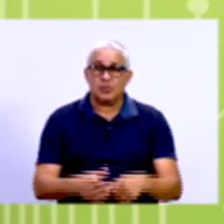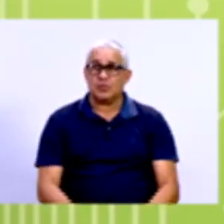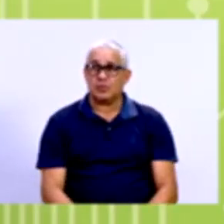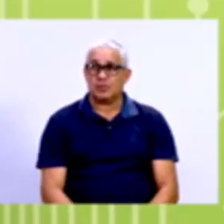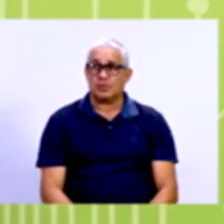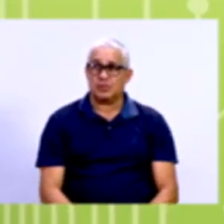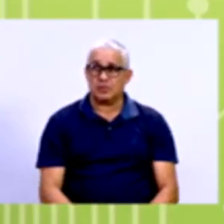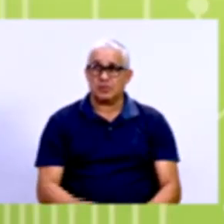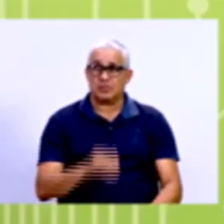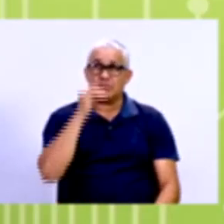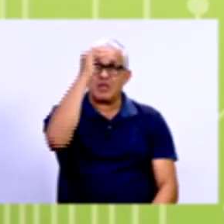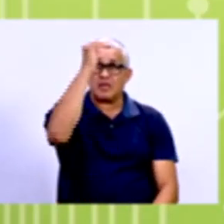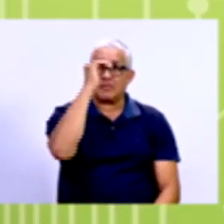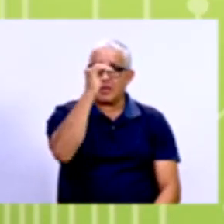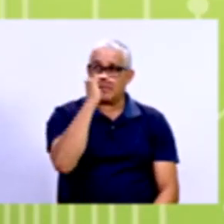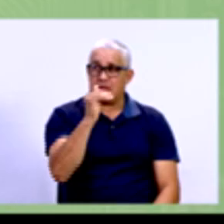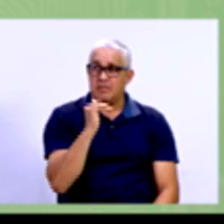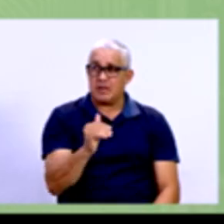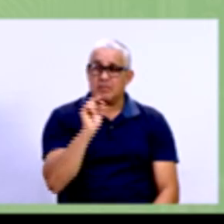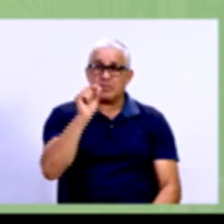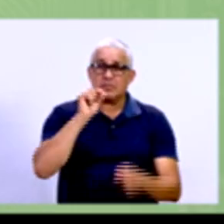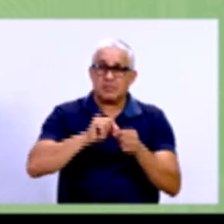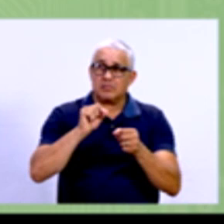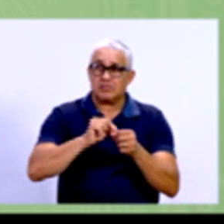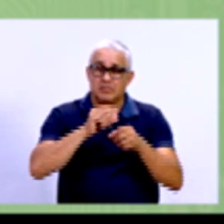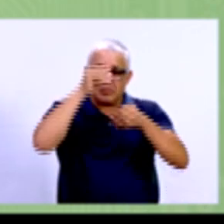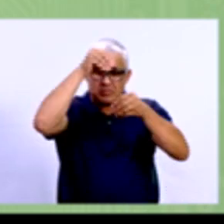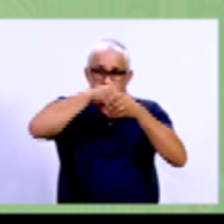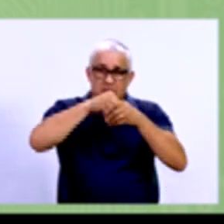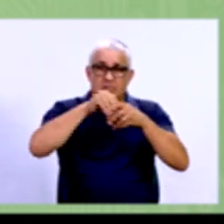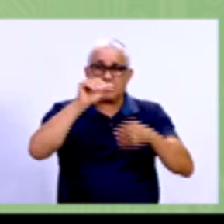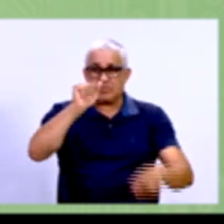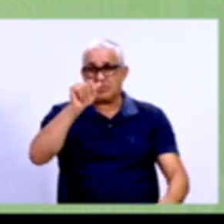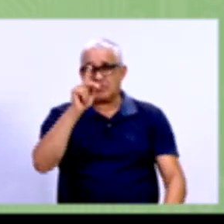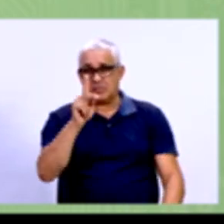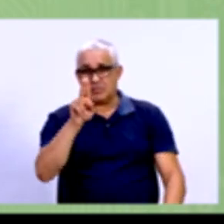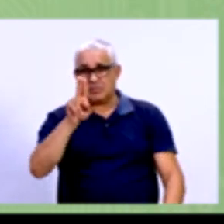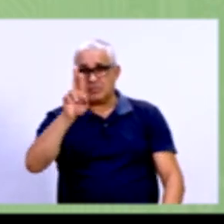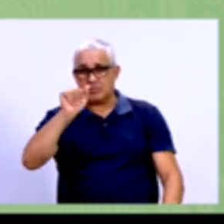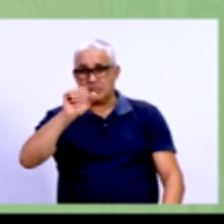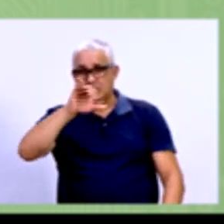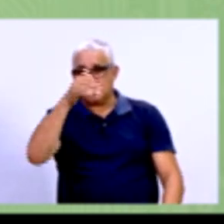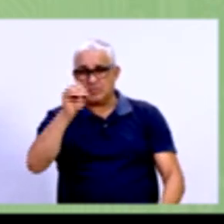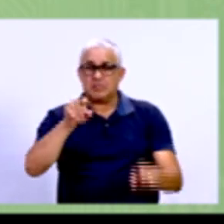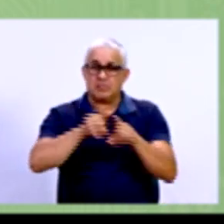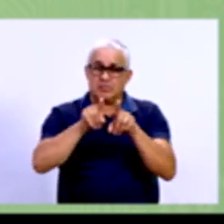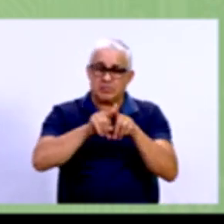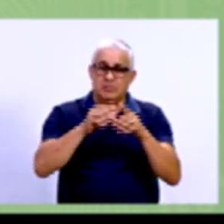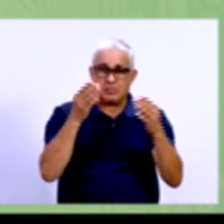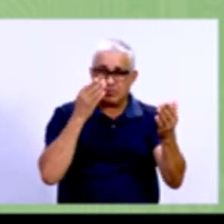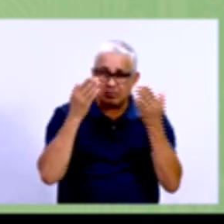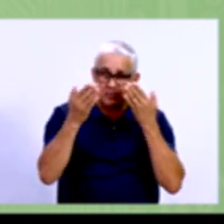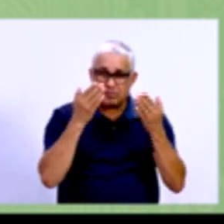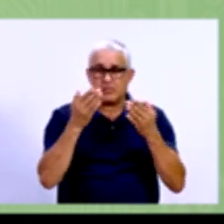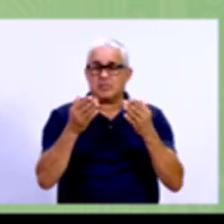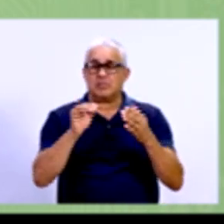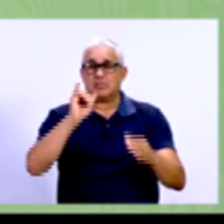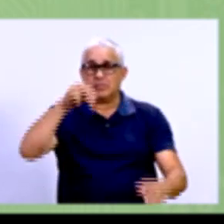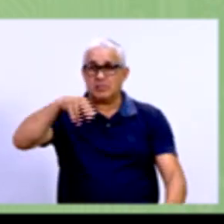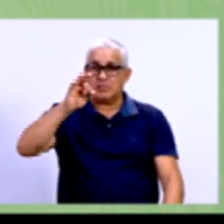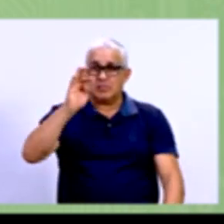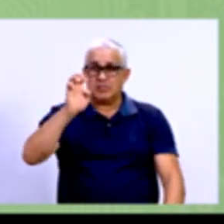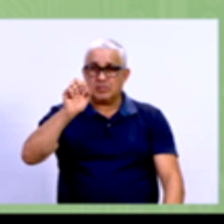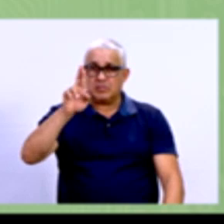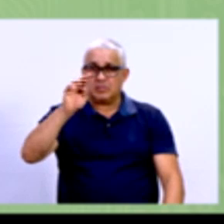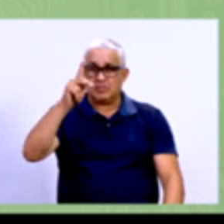onde vai cada fase dessa. O que a gente faz lá dentro da apuração, né? A análise, a interpretação. A gente falou também na nossa